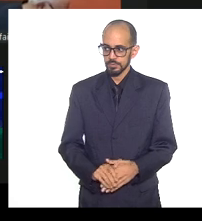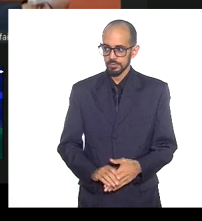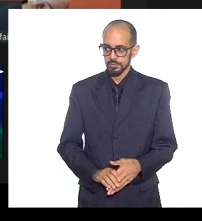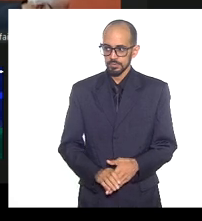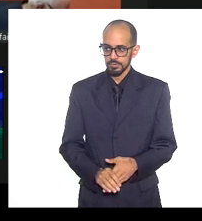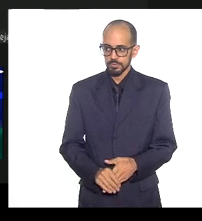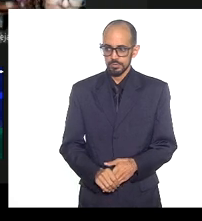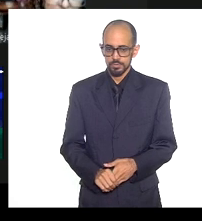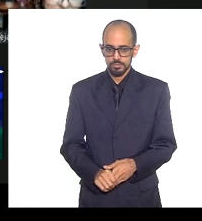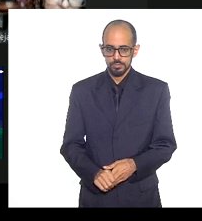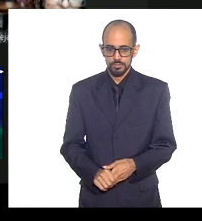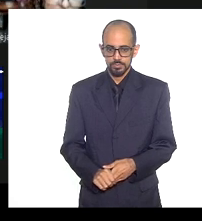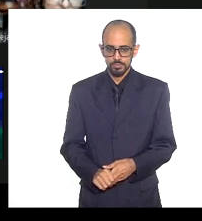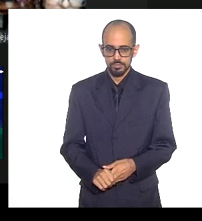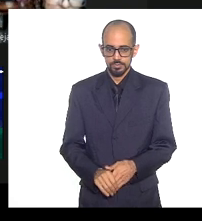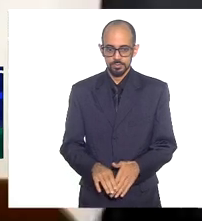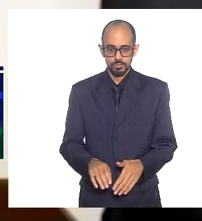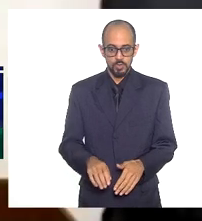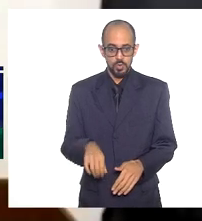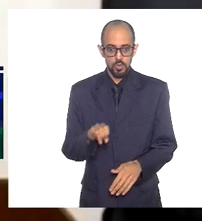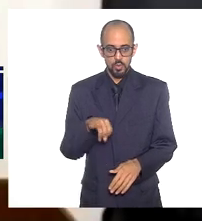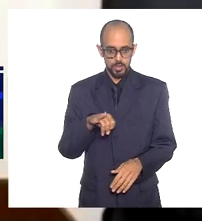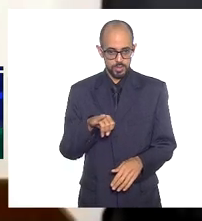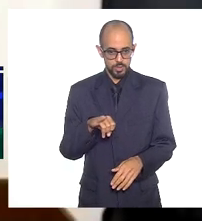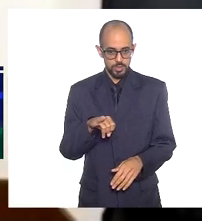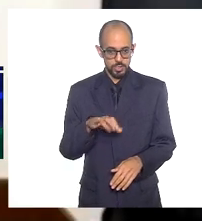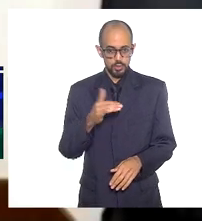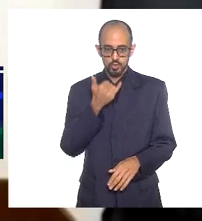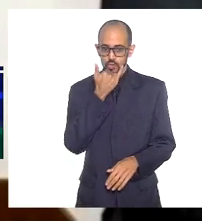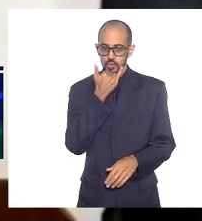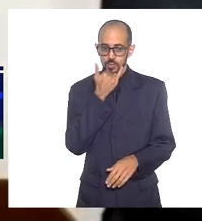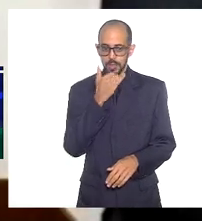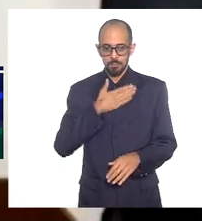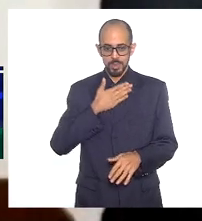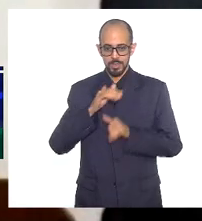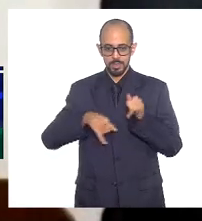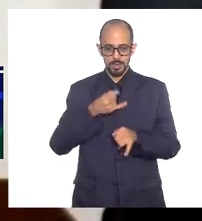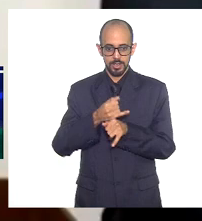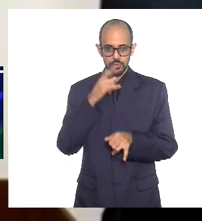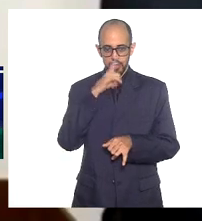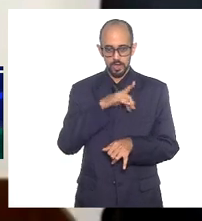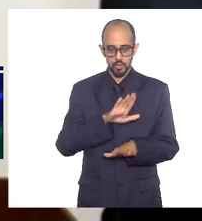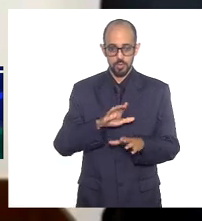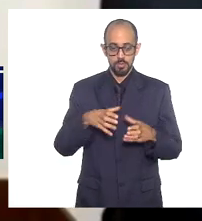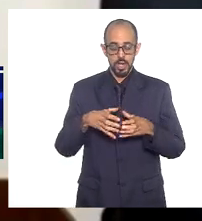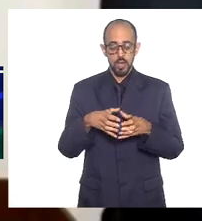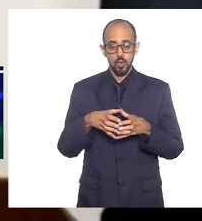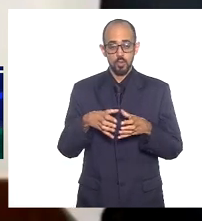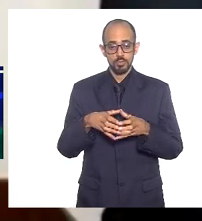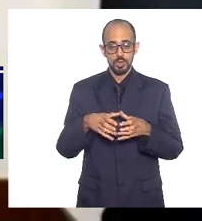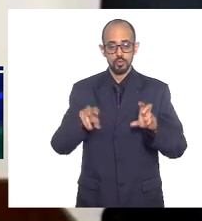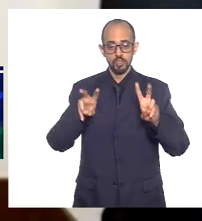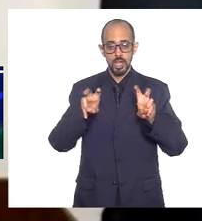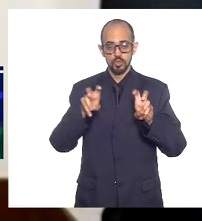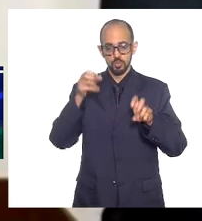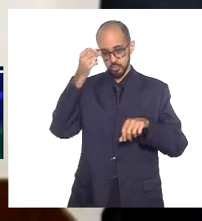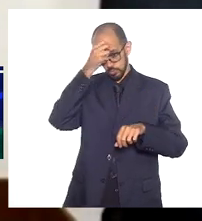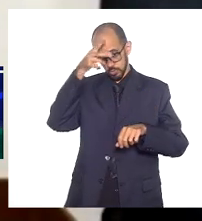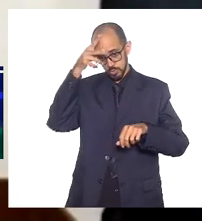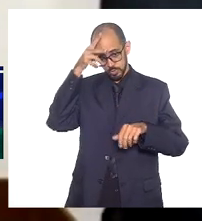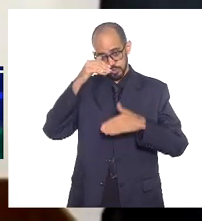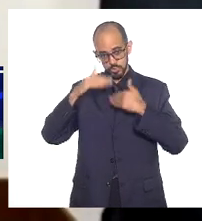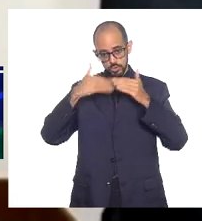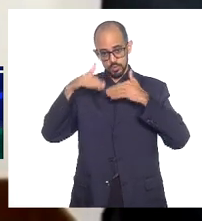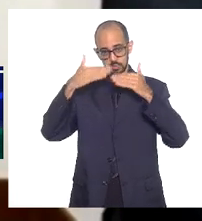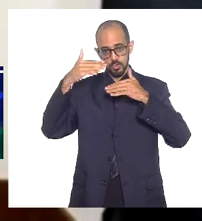O que houve, Alô? Meu congelou aqui. Pela comissão de assuntos municipais e desenvolvimento regional,